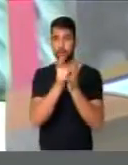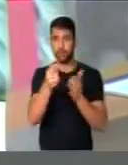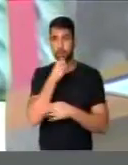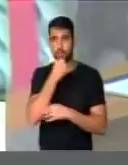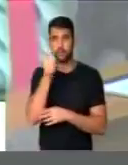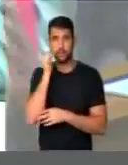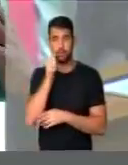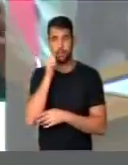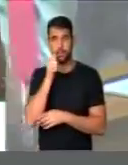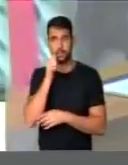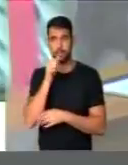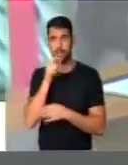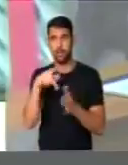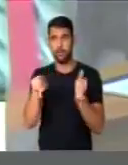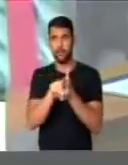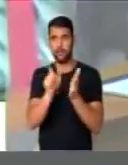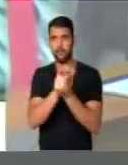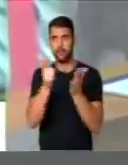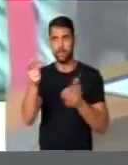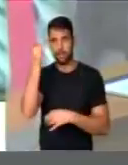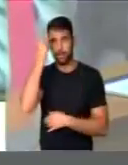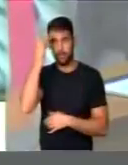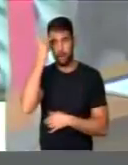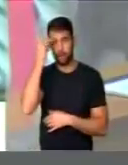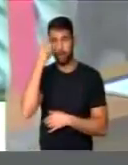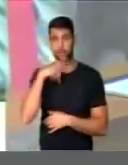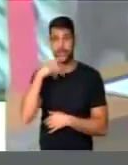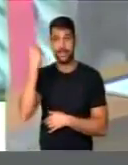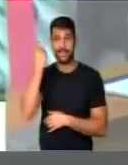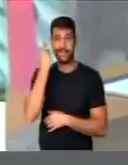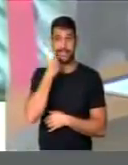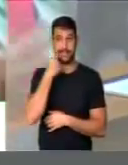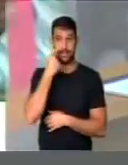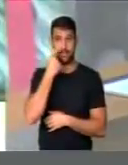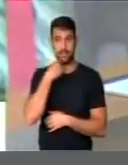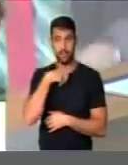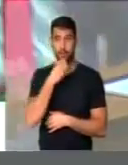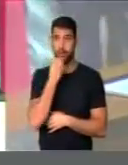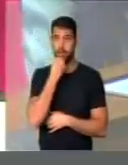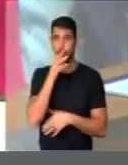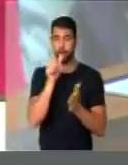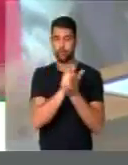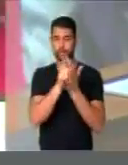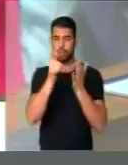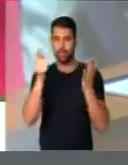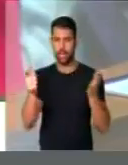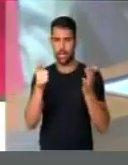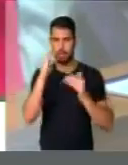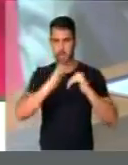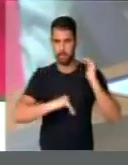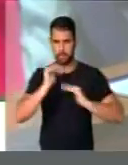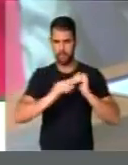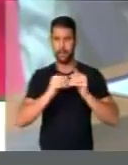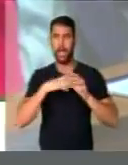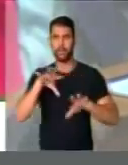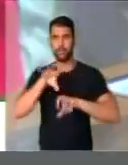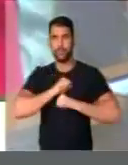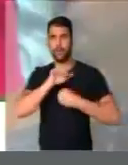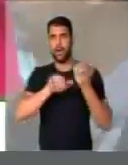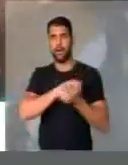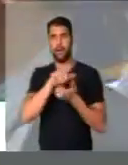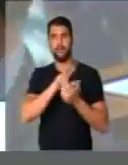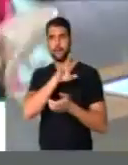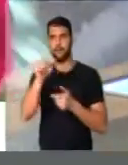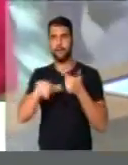da jornalista da própria Folha. Na sexta-feira, o bom jornalismo aderiu à greve.